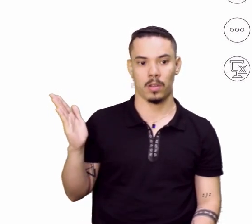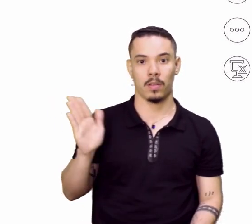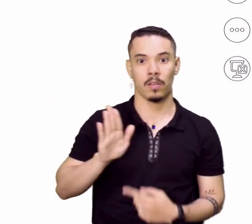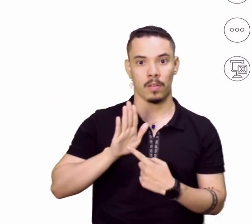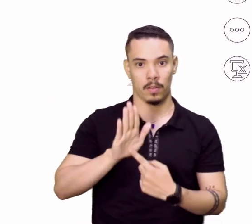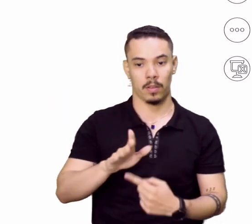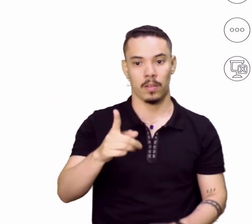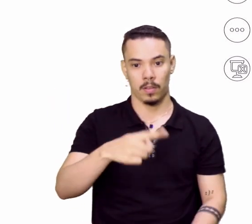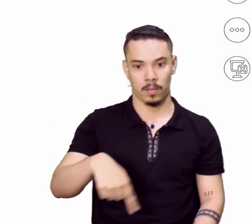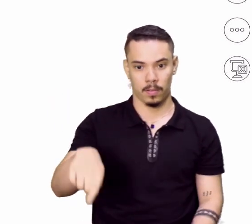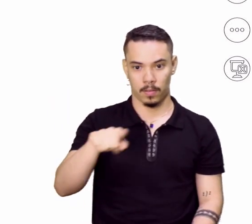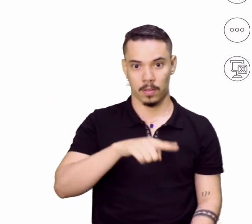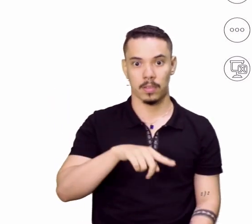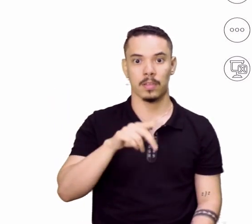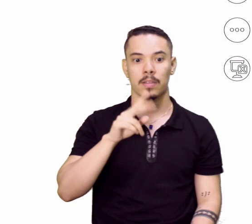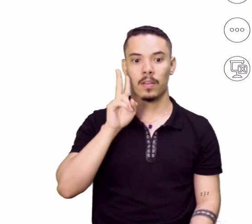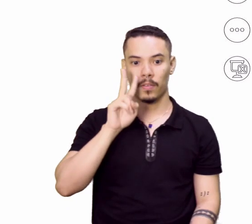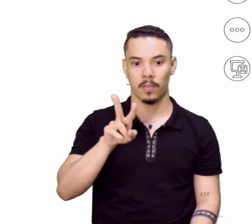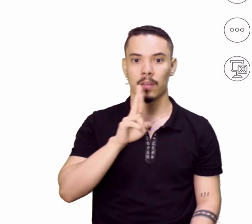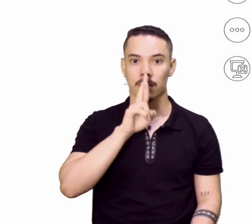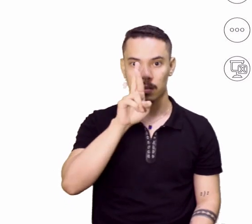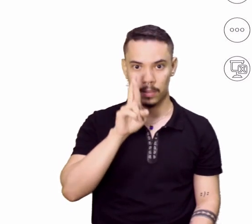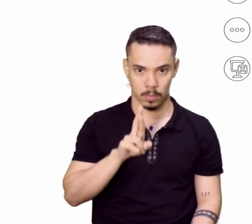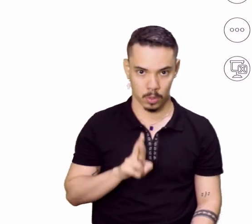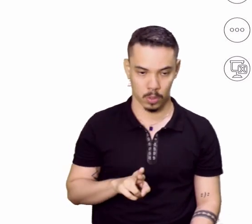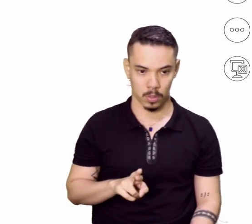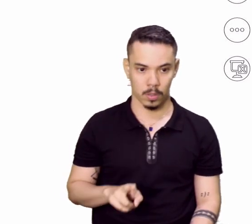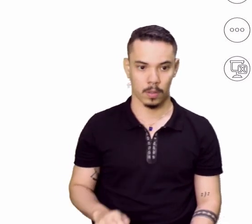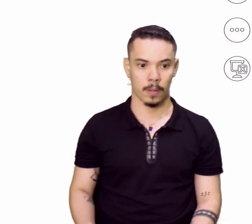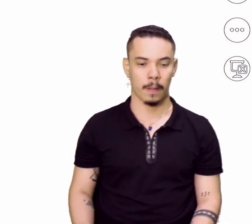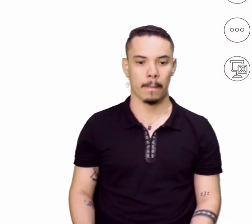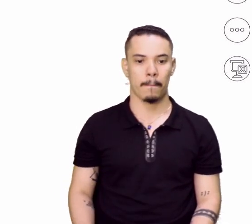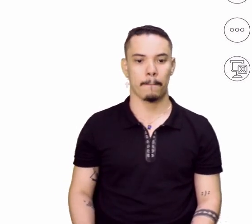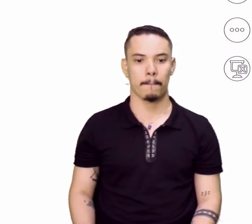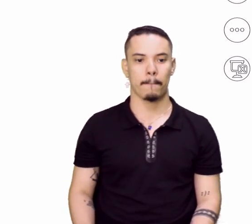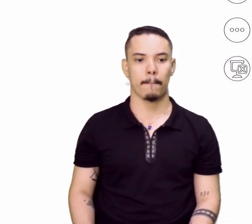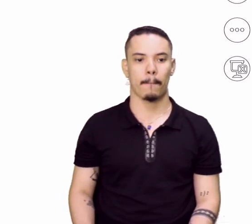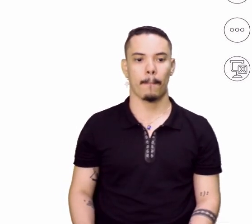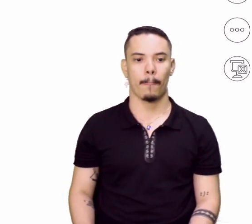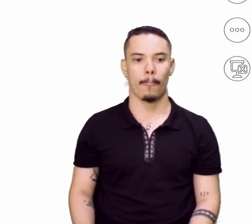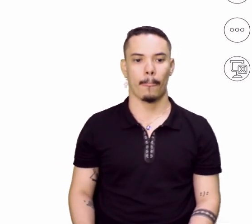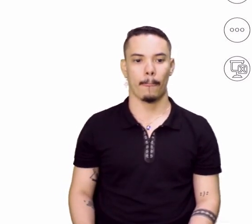aí ela com a resposta mesmo, tá? Dessa vez, eu não vou fazer suspense, não.